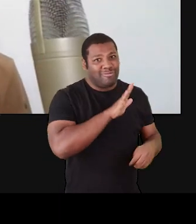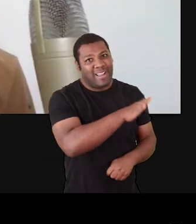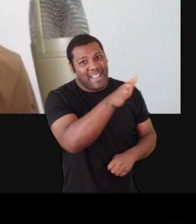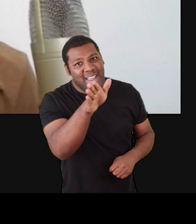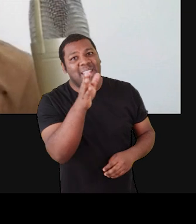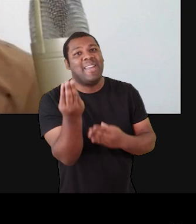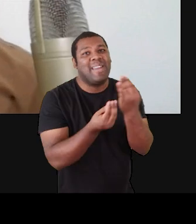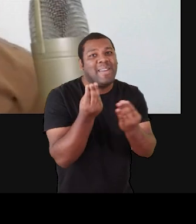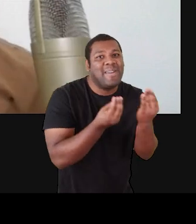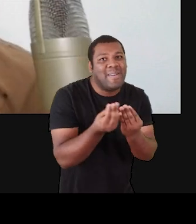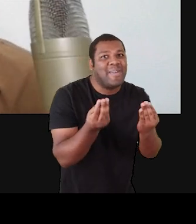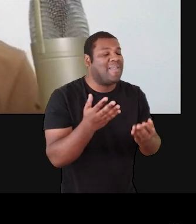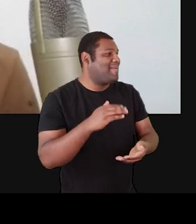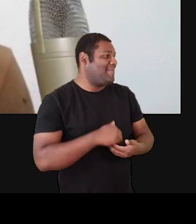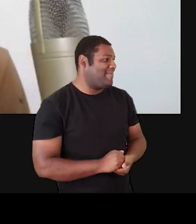Cara,